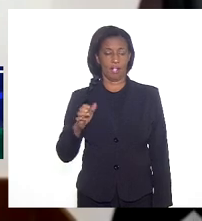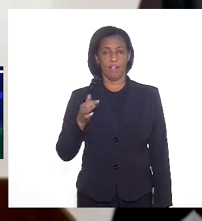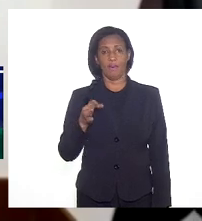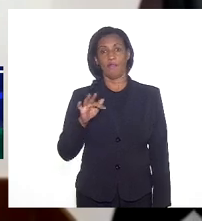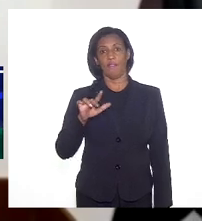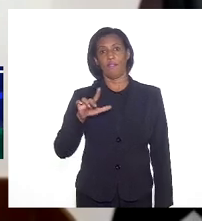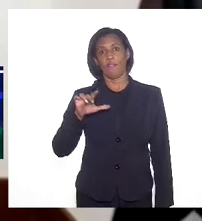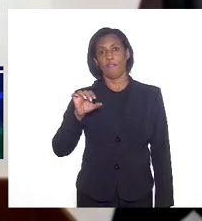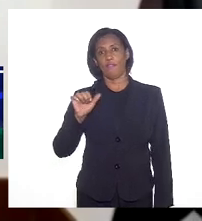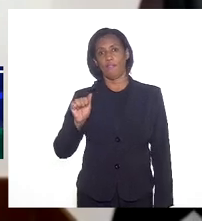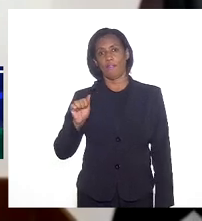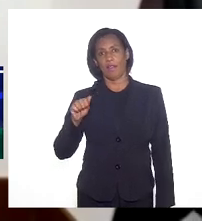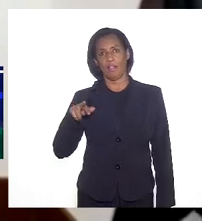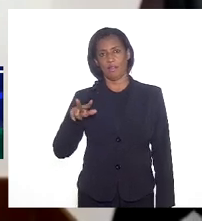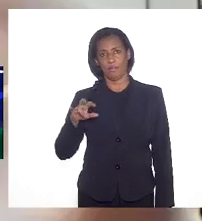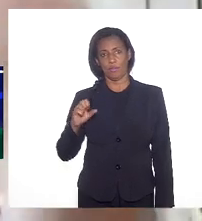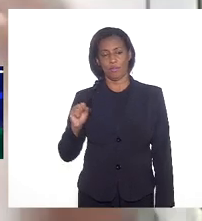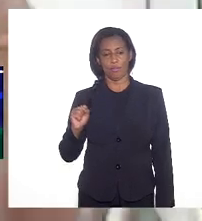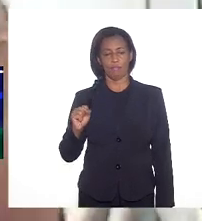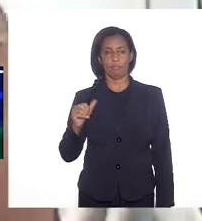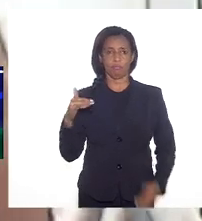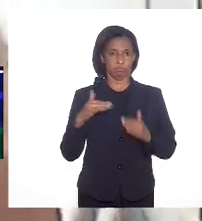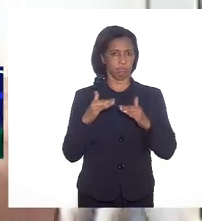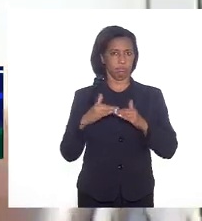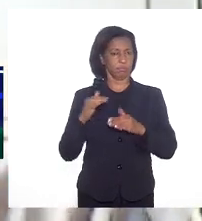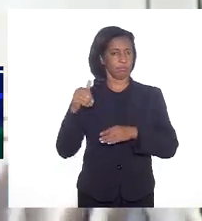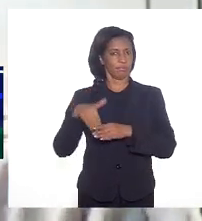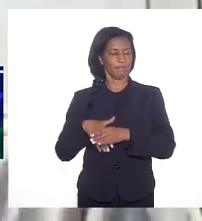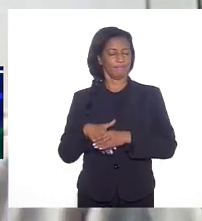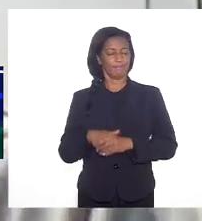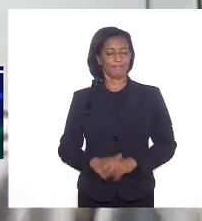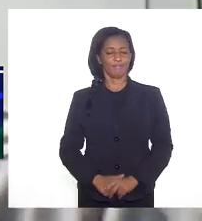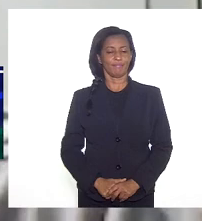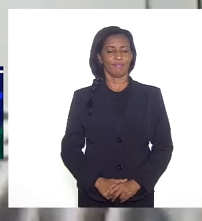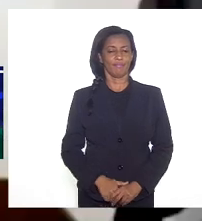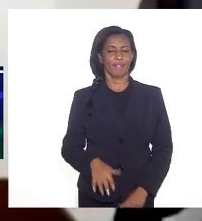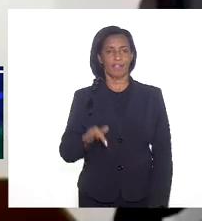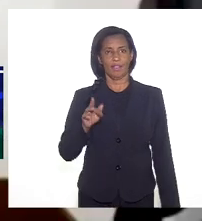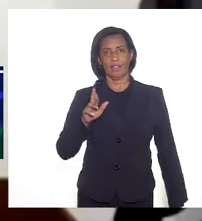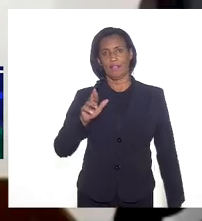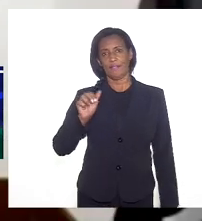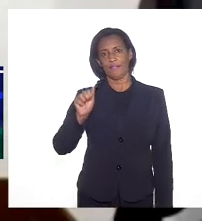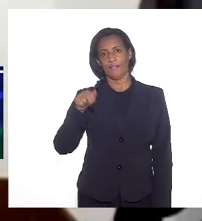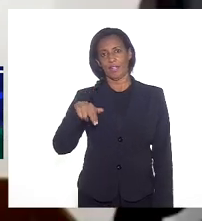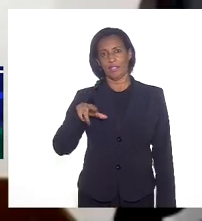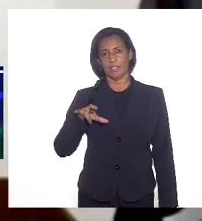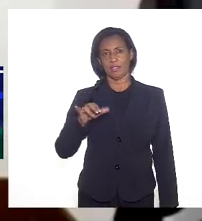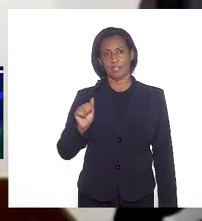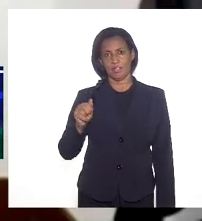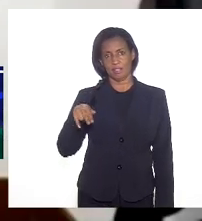Serafini Voto favorável Deputado Franciane Mota